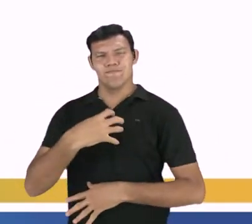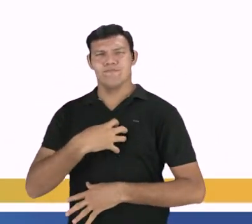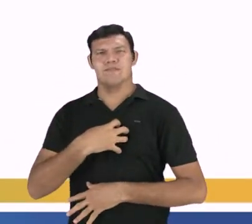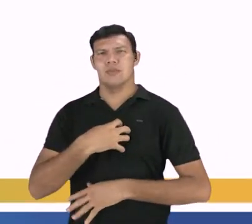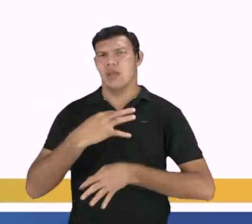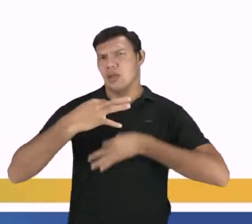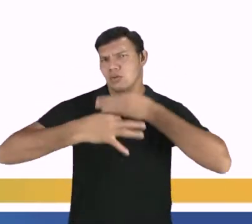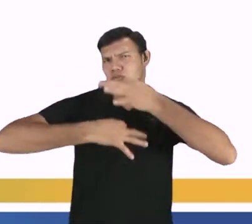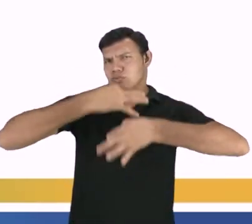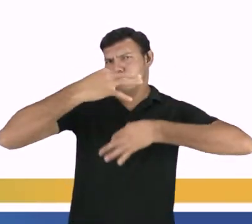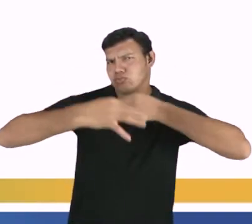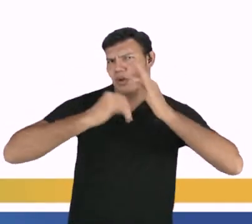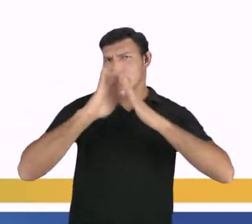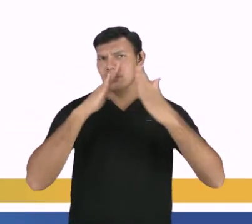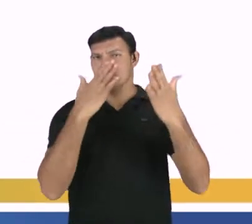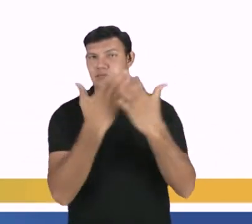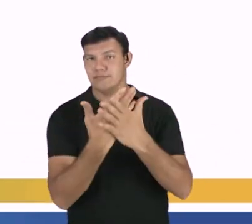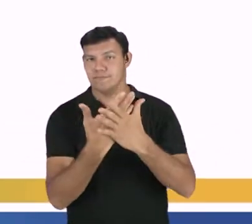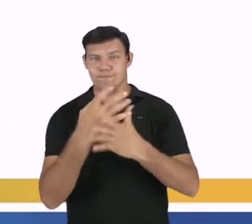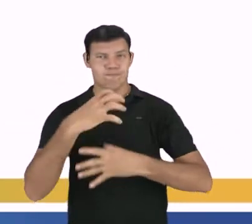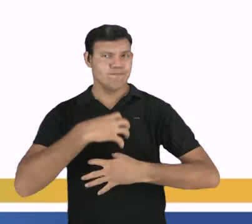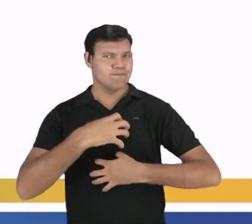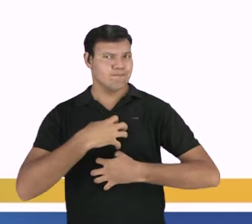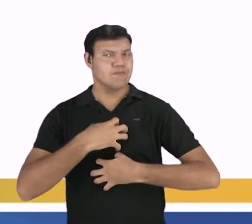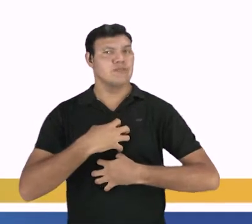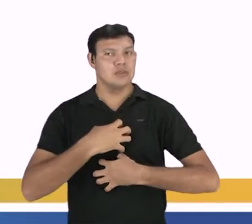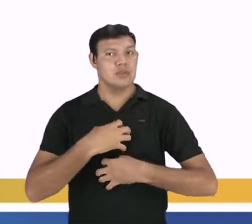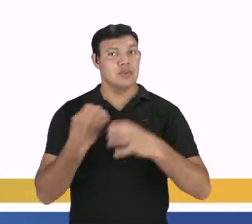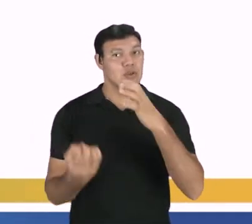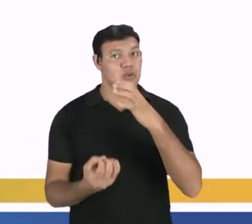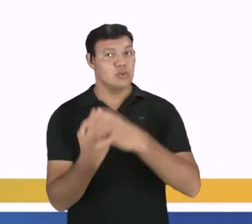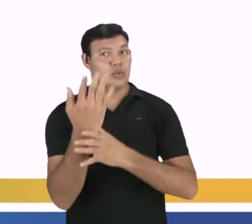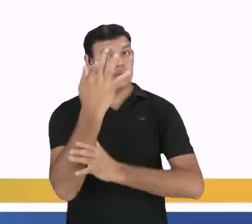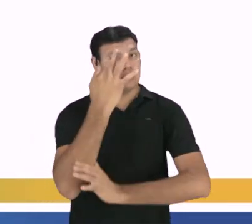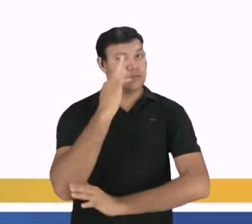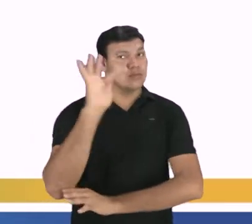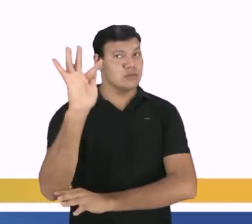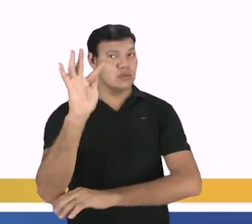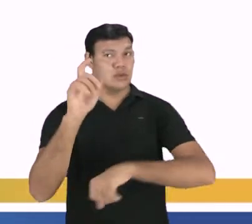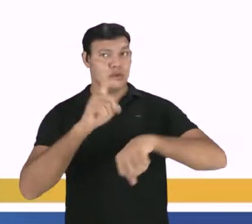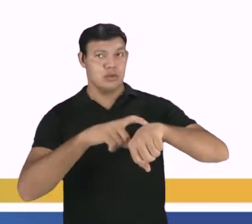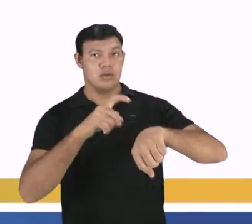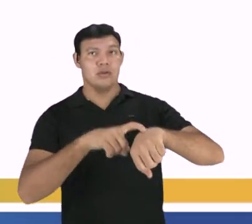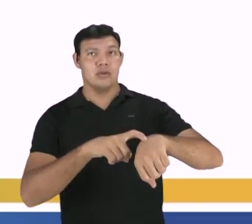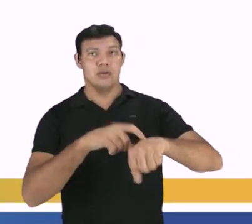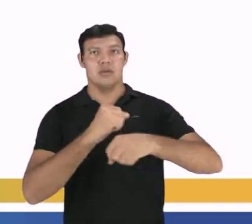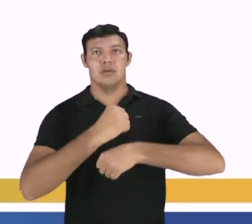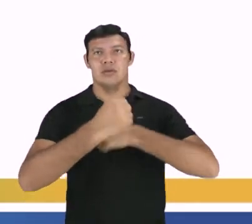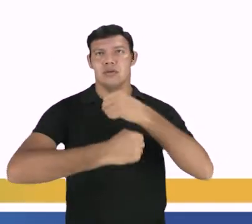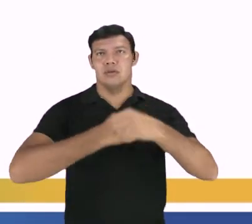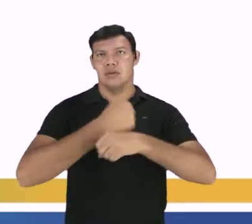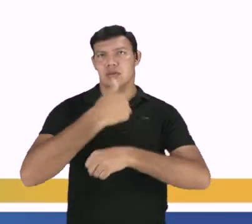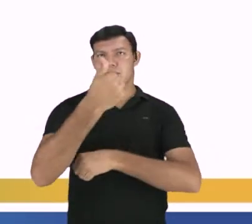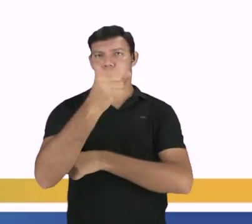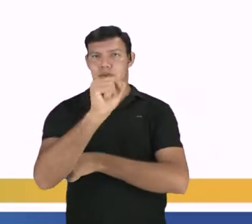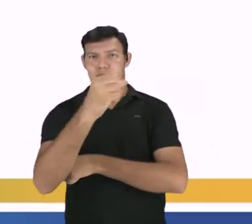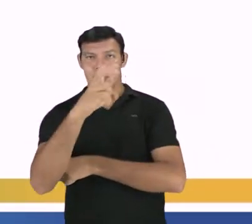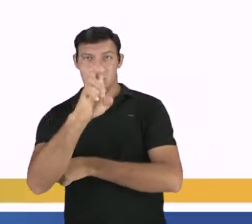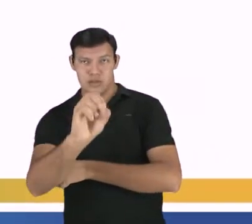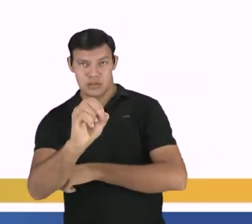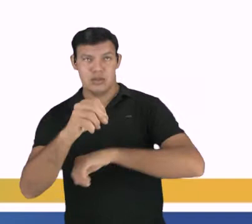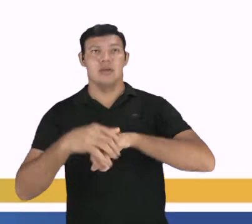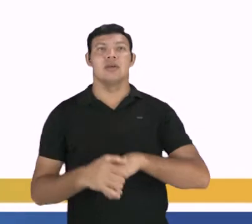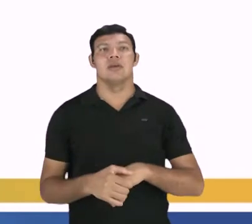criticar essa escola. Esse estilo originou-se na França em 1850 com o